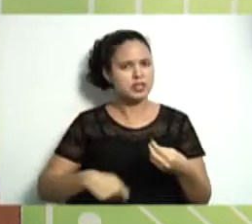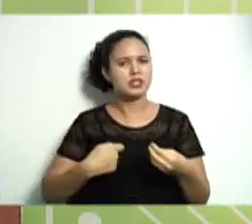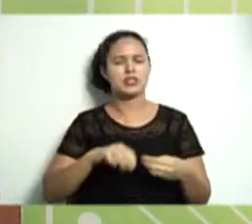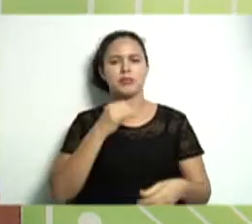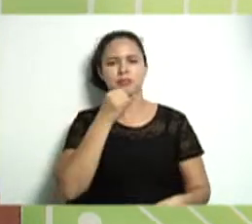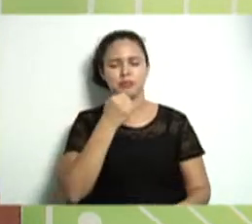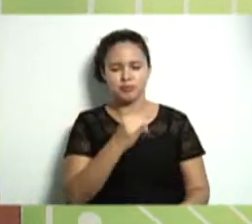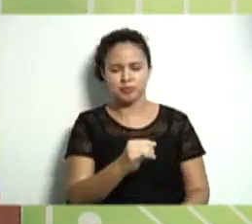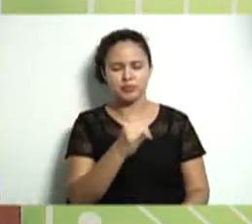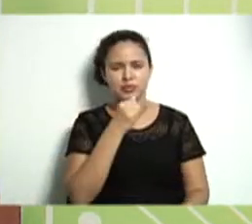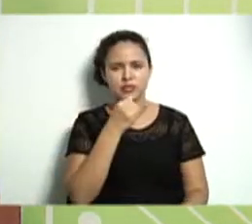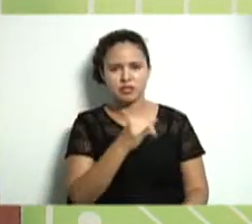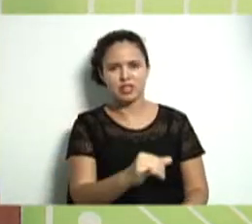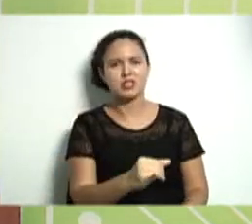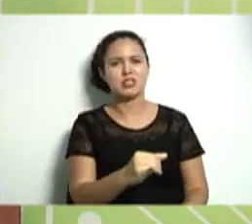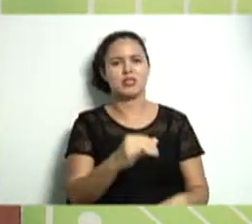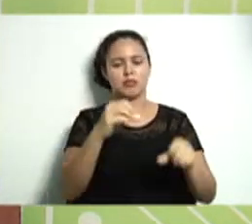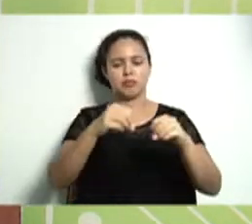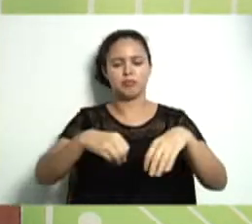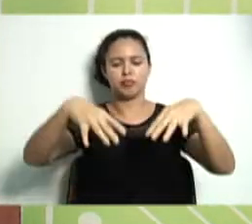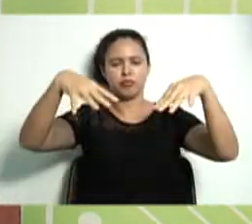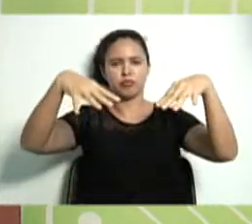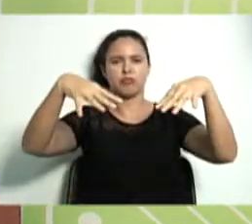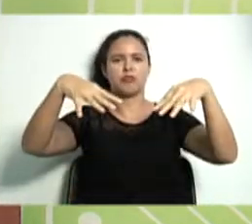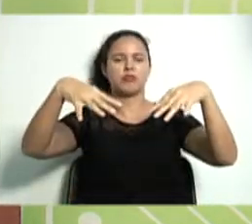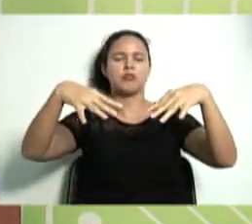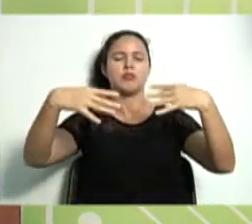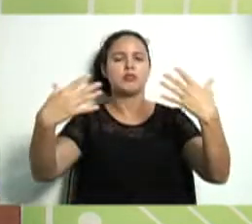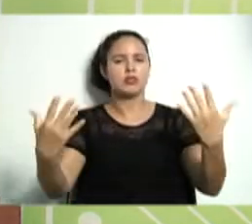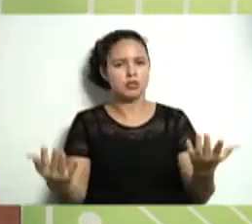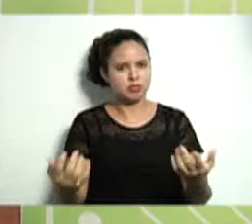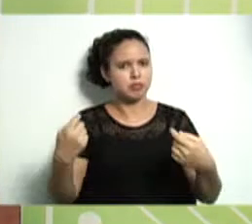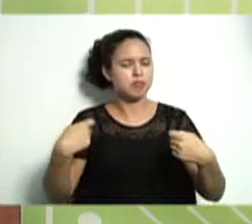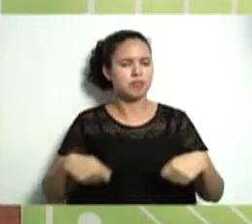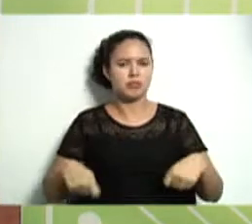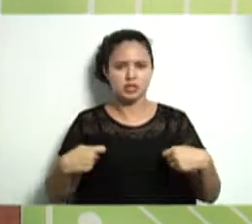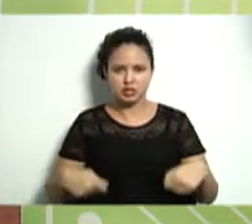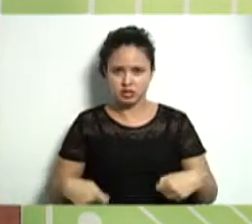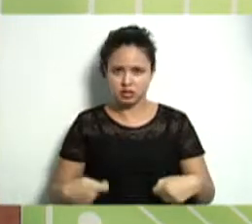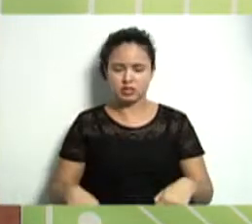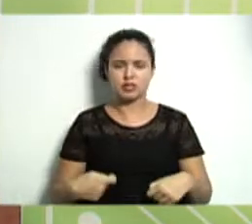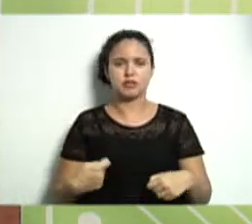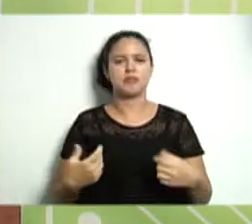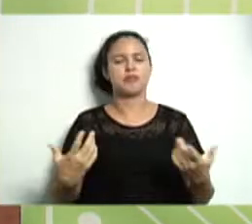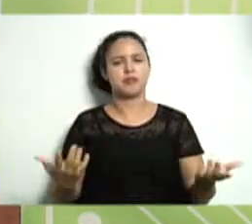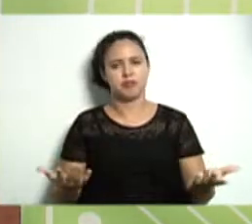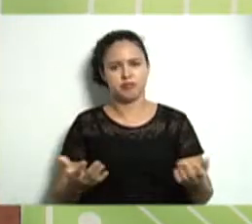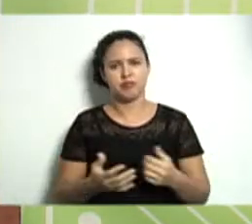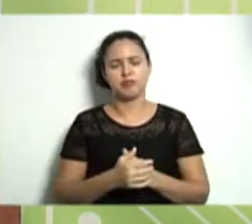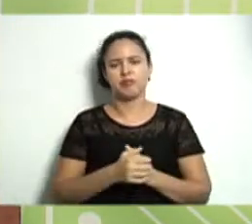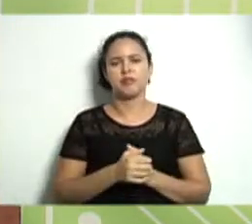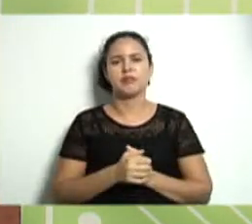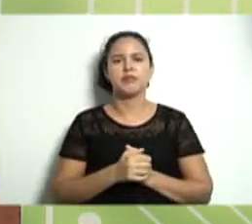energia elétrica. E ela não é um bem direto, ela é um bem indireto.